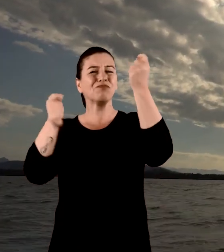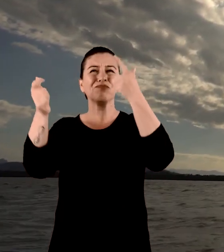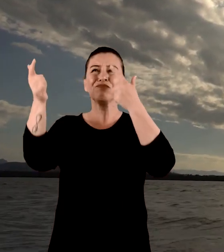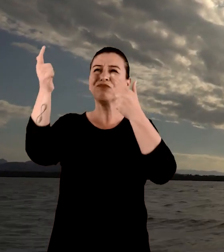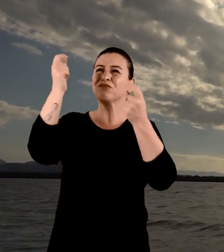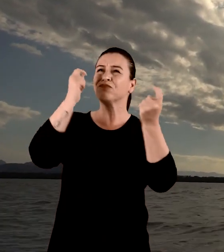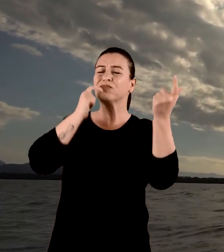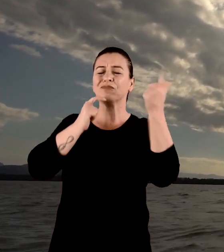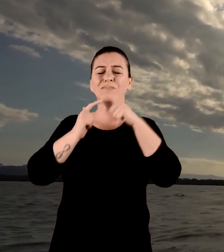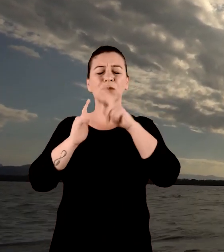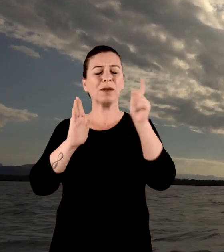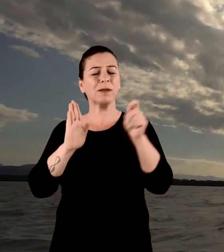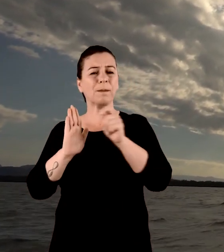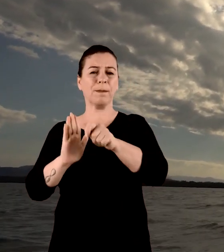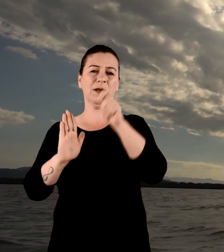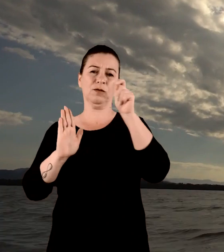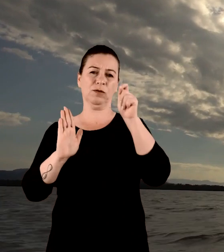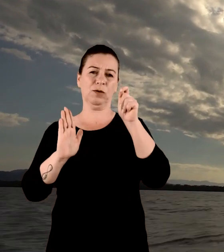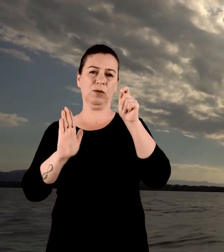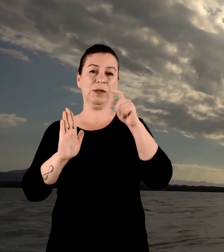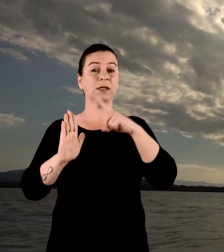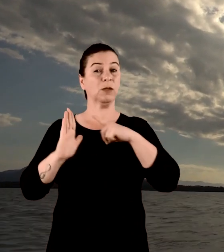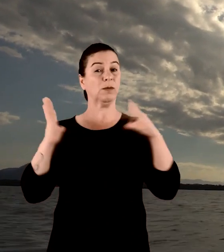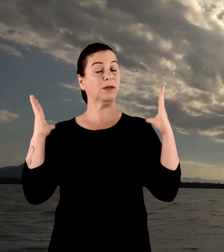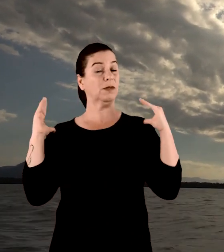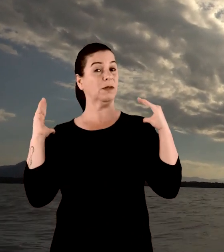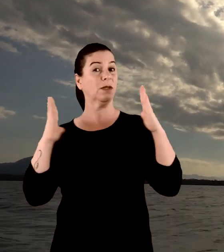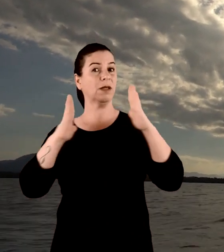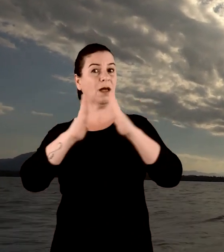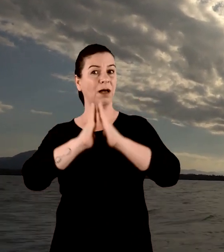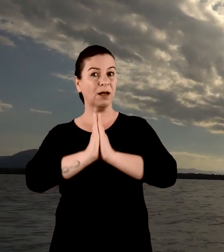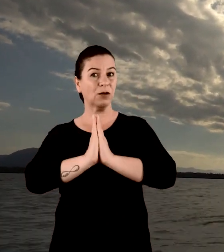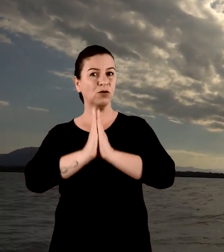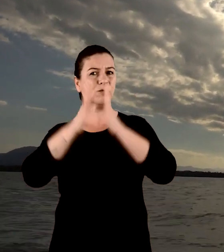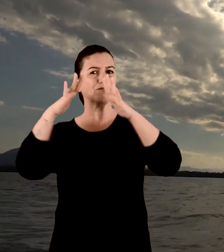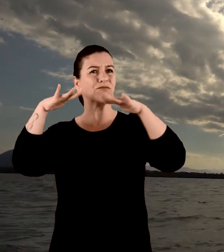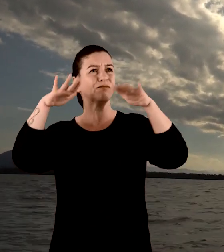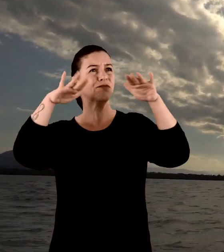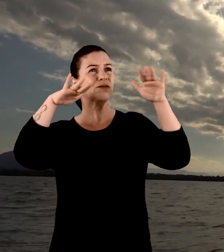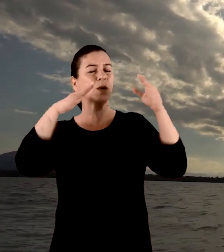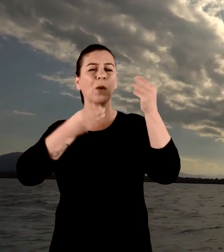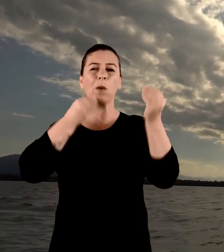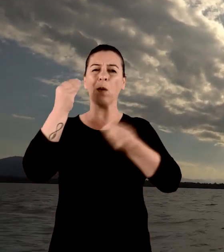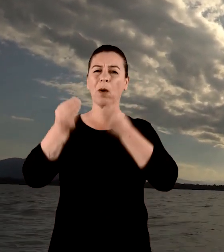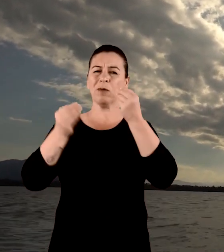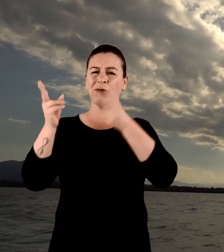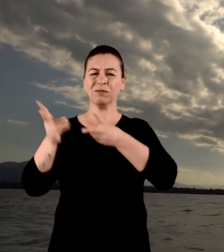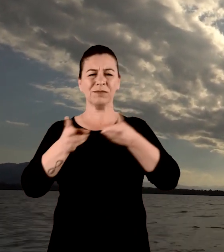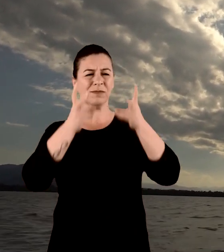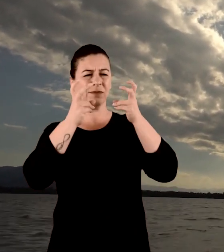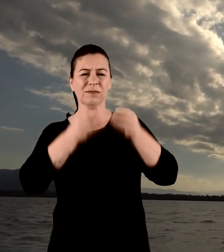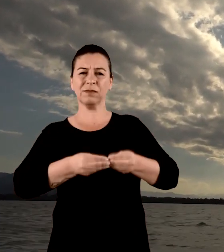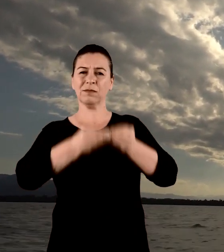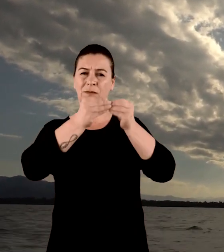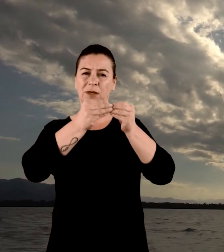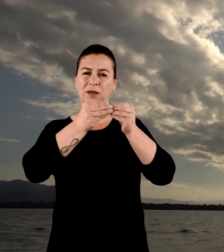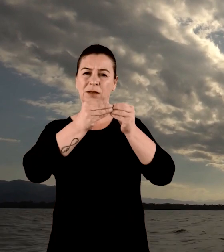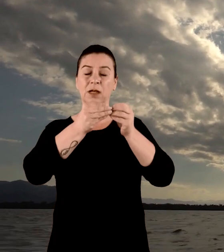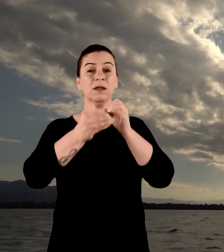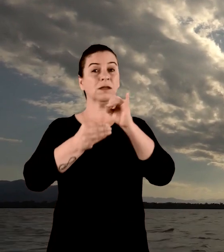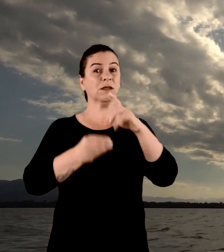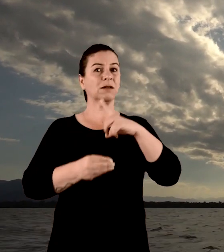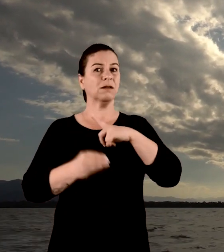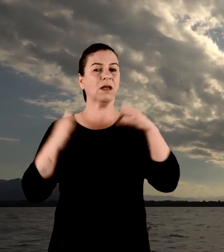num jogo mágico. E tem anjos que flutuam no ar. Como é que você vai prestar atenção numa